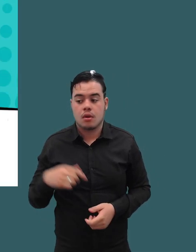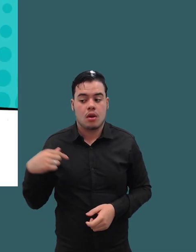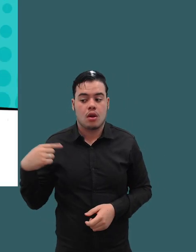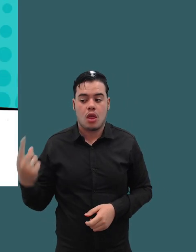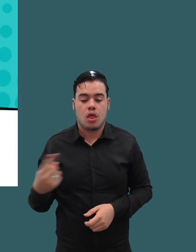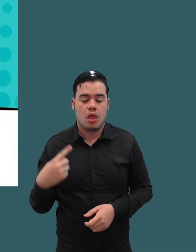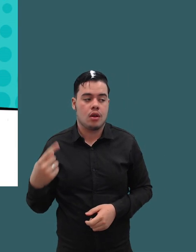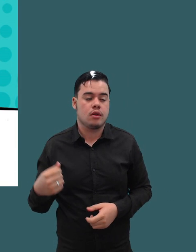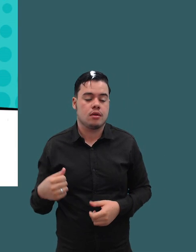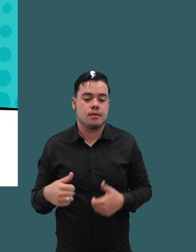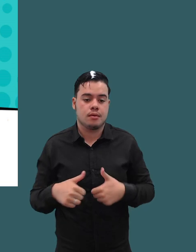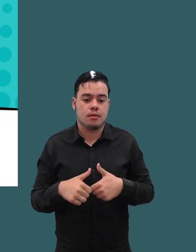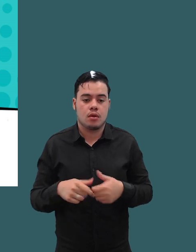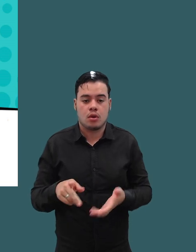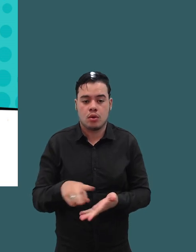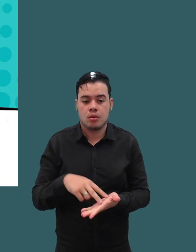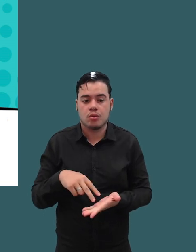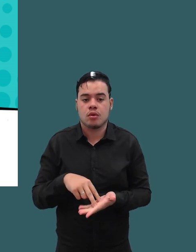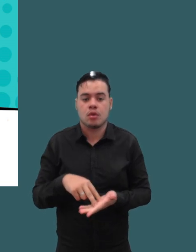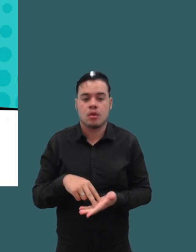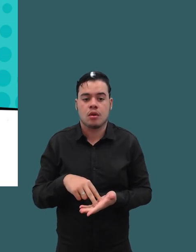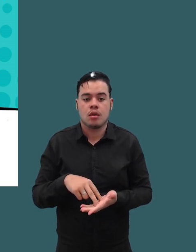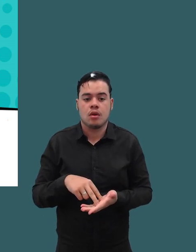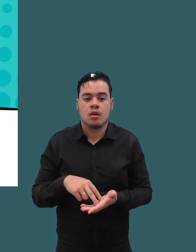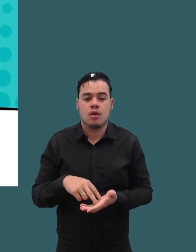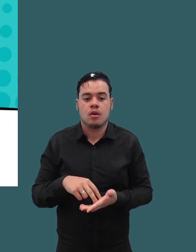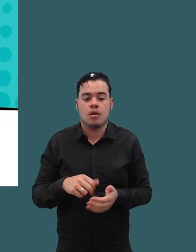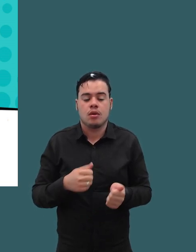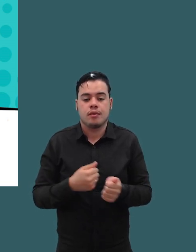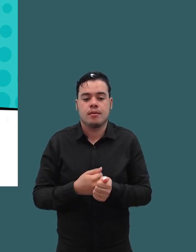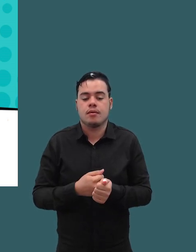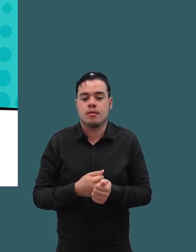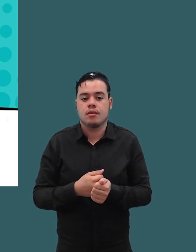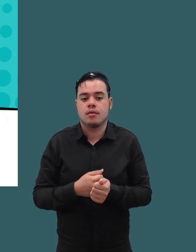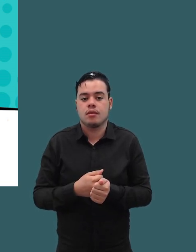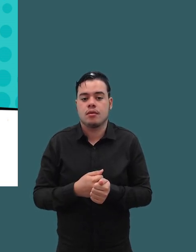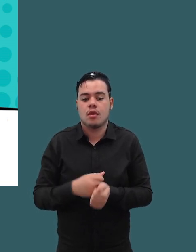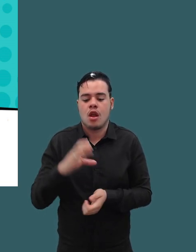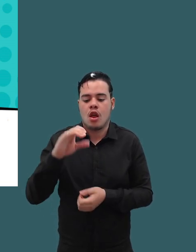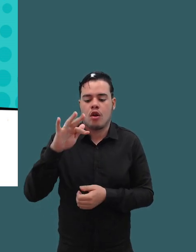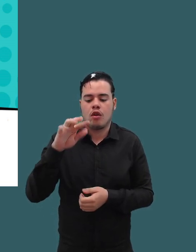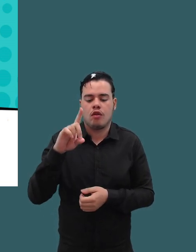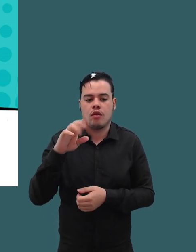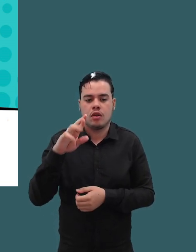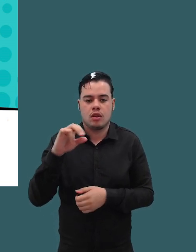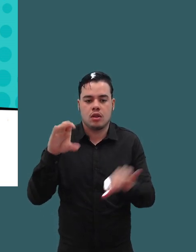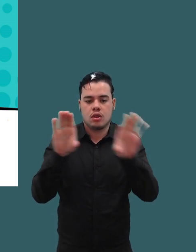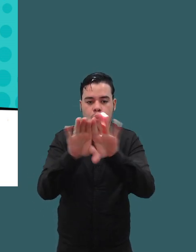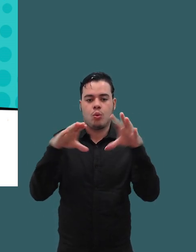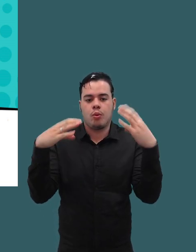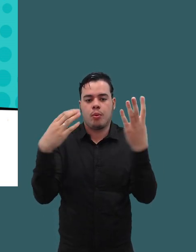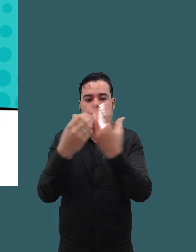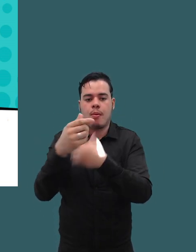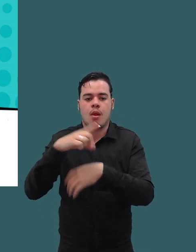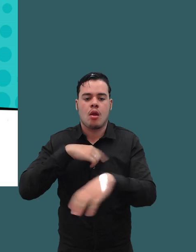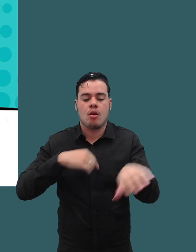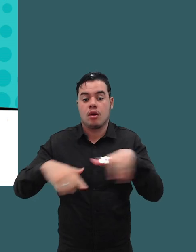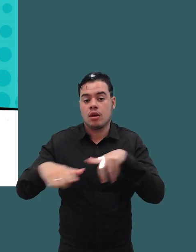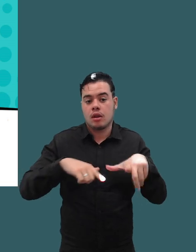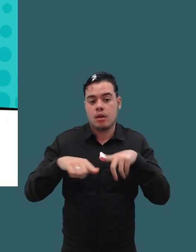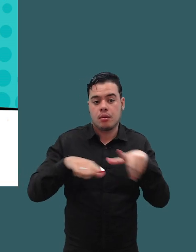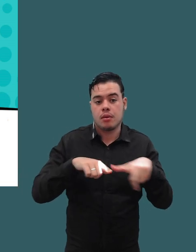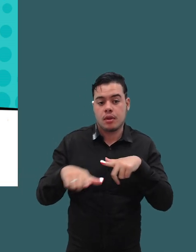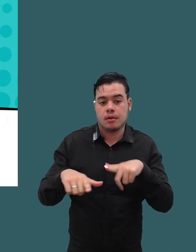Nós estamos nós tivemos na conferência. E a conferência, né, nós estivemos trabalhando